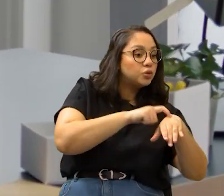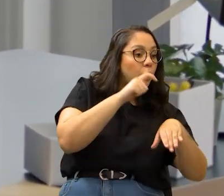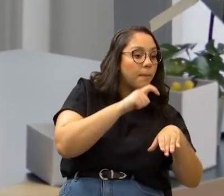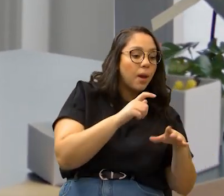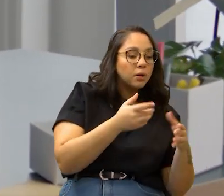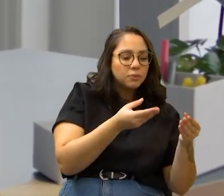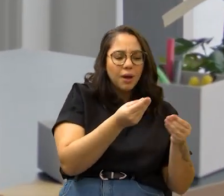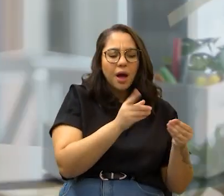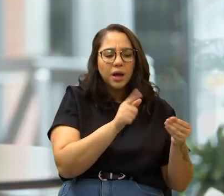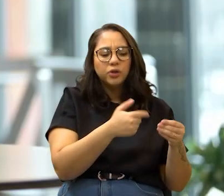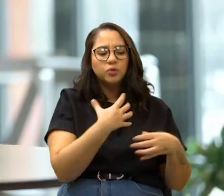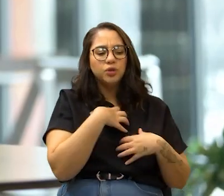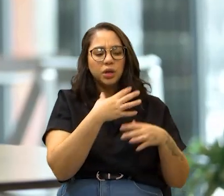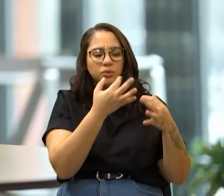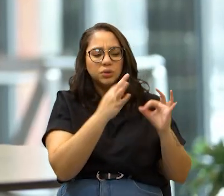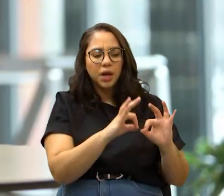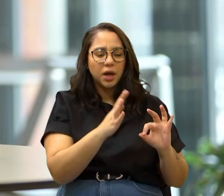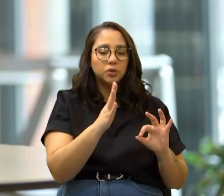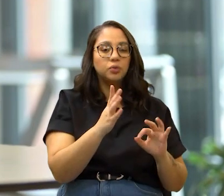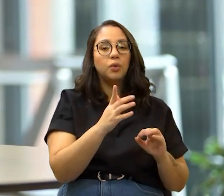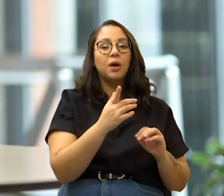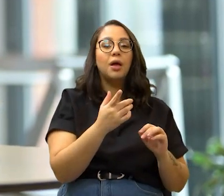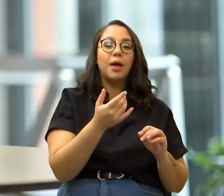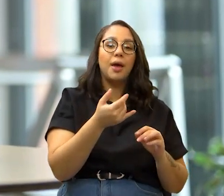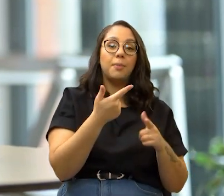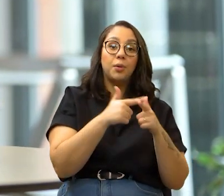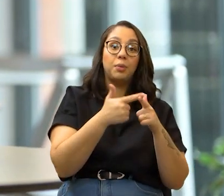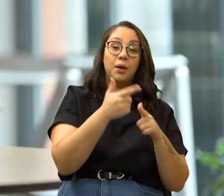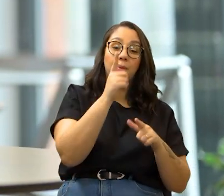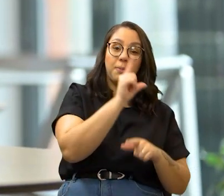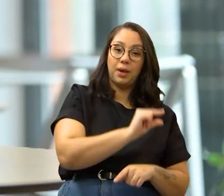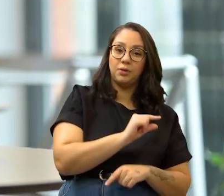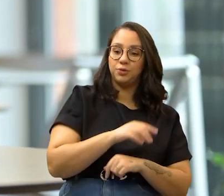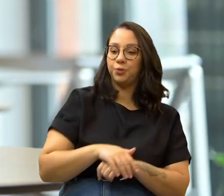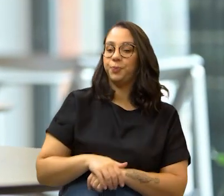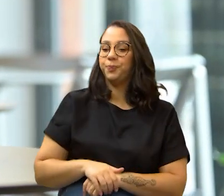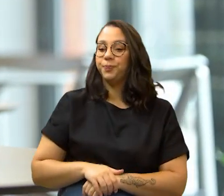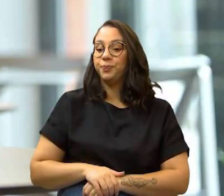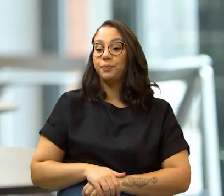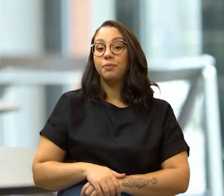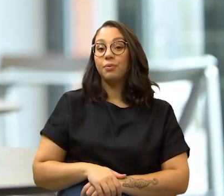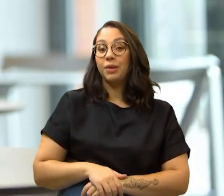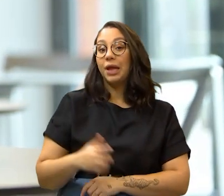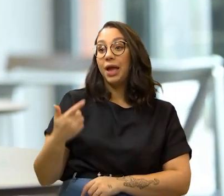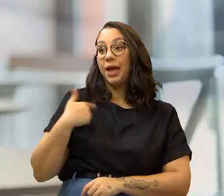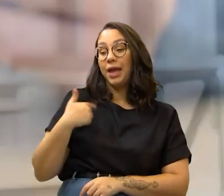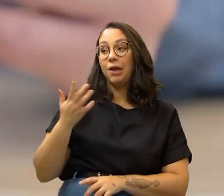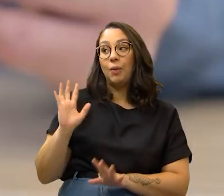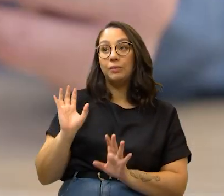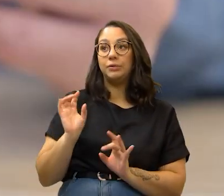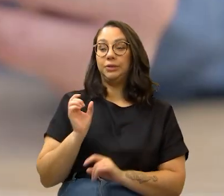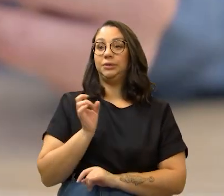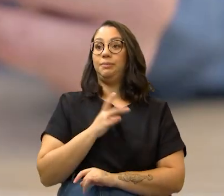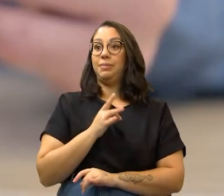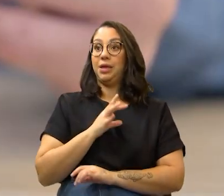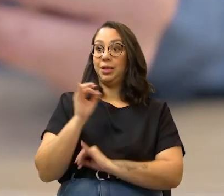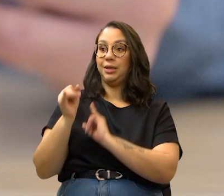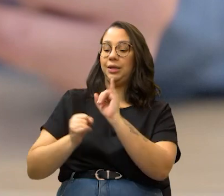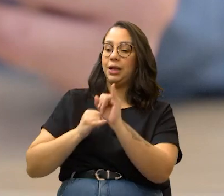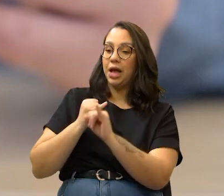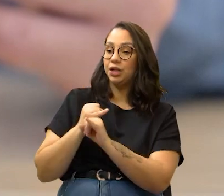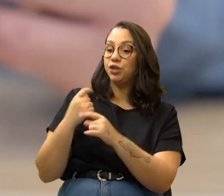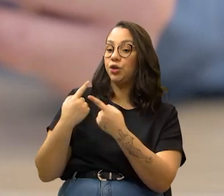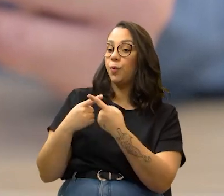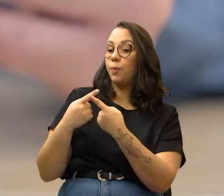realmente naquele momento, está do jeito que você deseja, seria menos arriscado? Olha, eu tenho um pouco de receio quando a gente fala